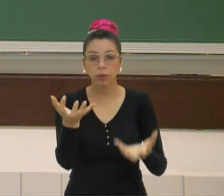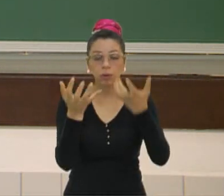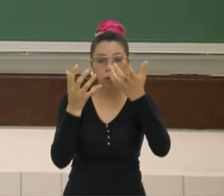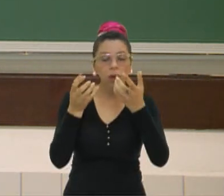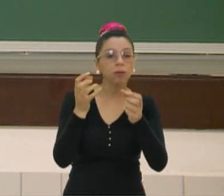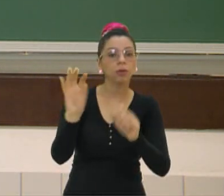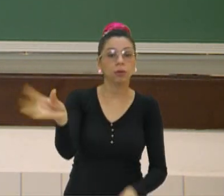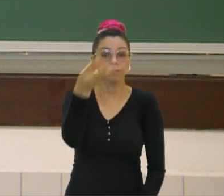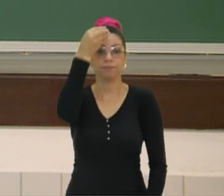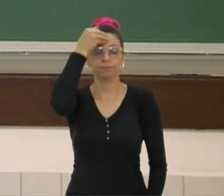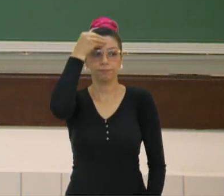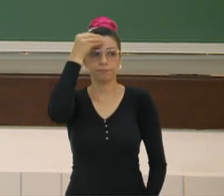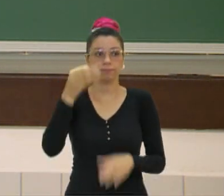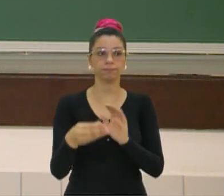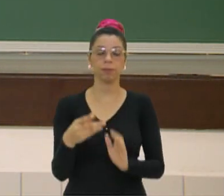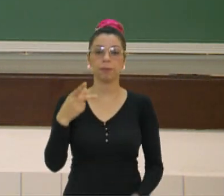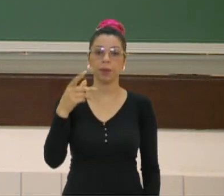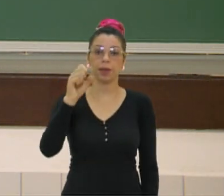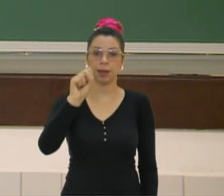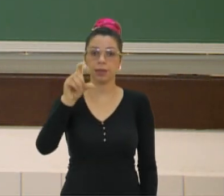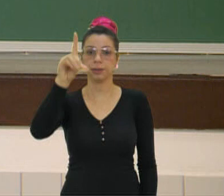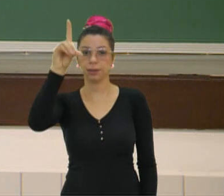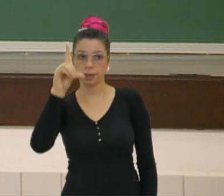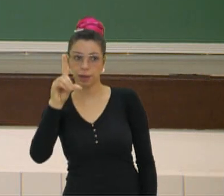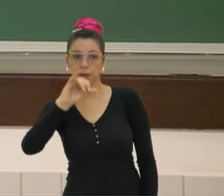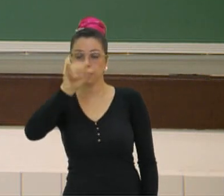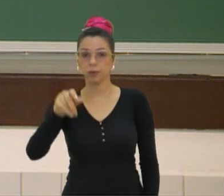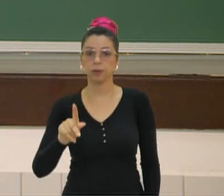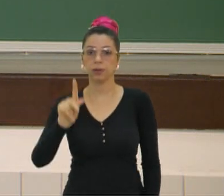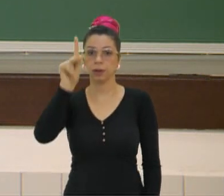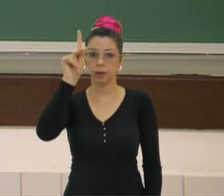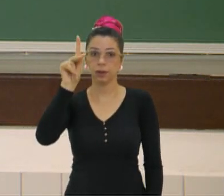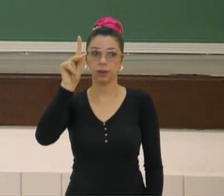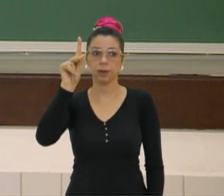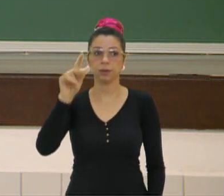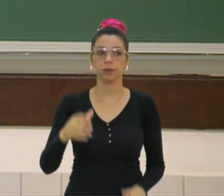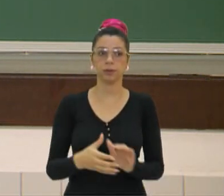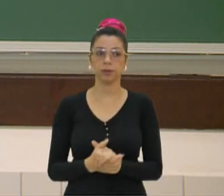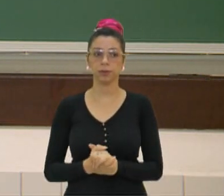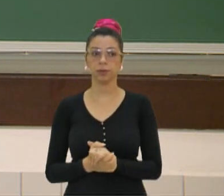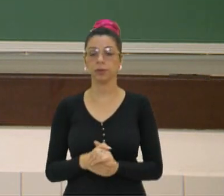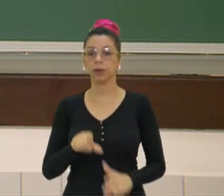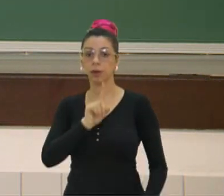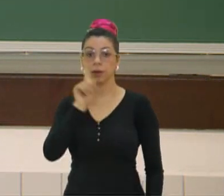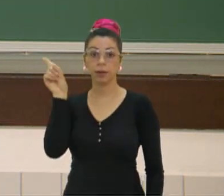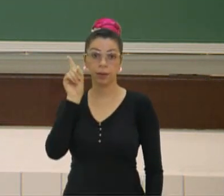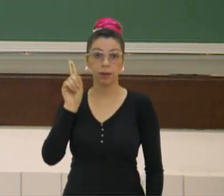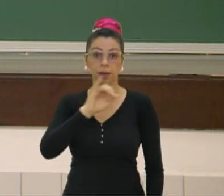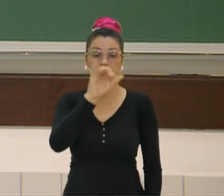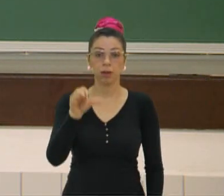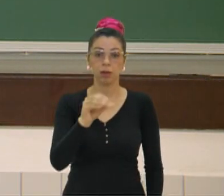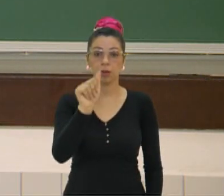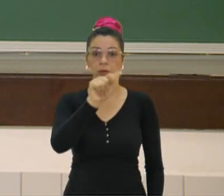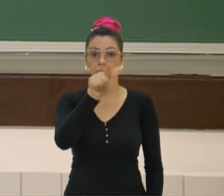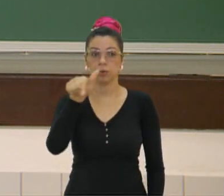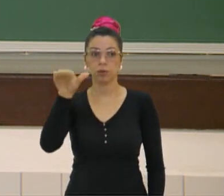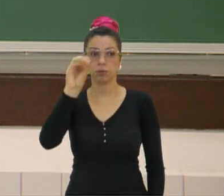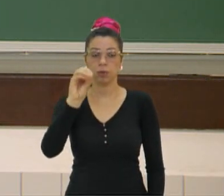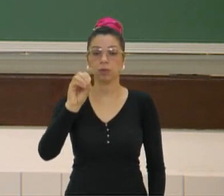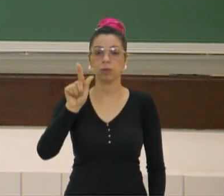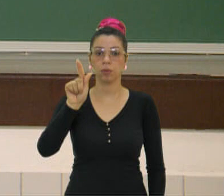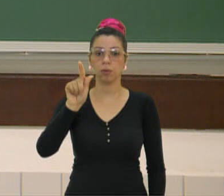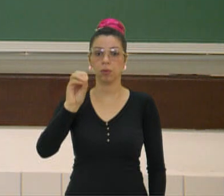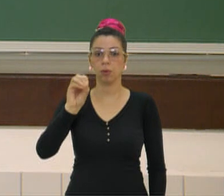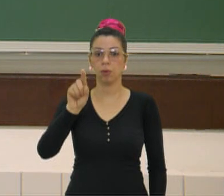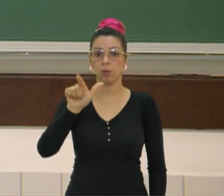nomes. Do PSD, o Juscelino Kubitschek, e do PTB, o João Goulart, que vão delinear aí os